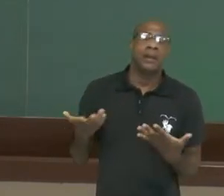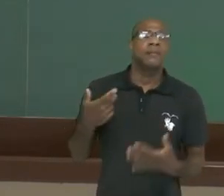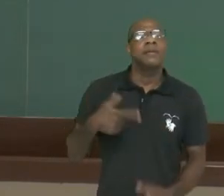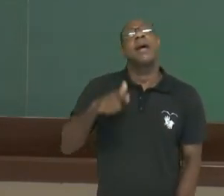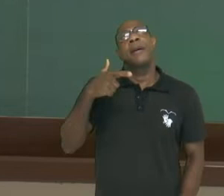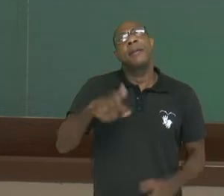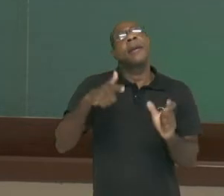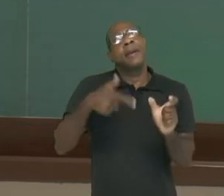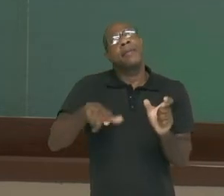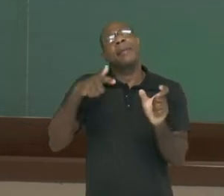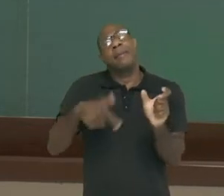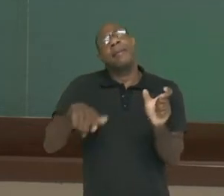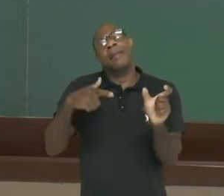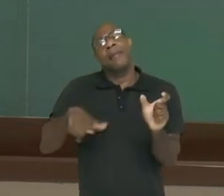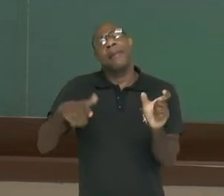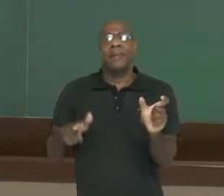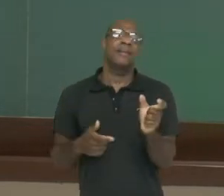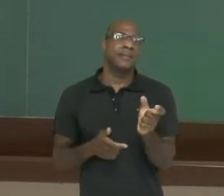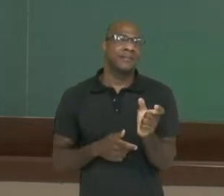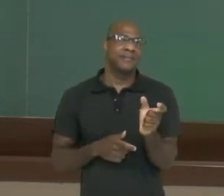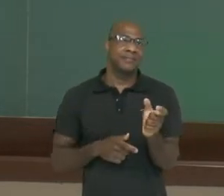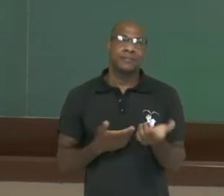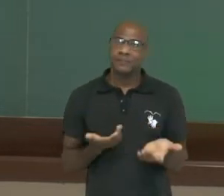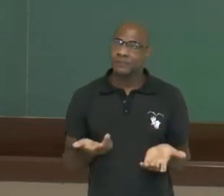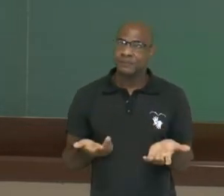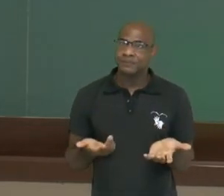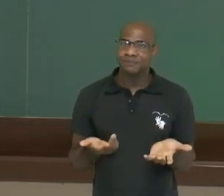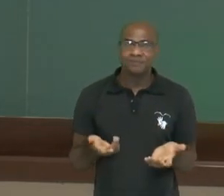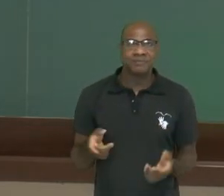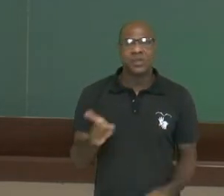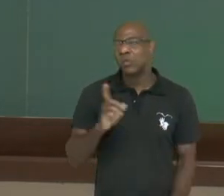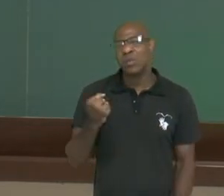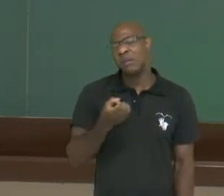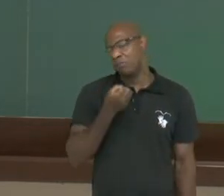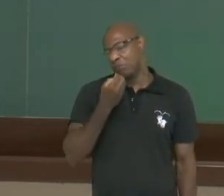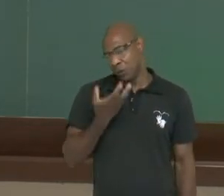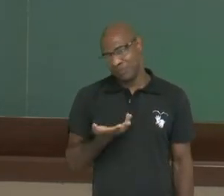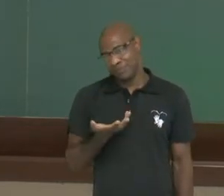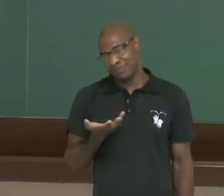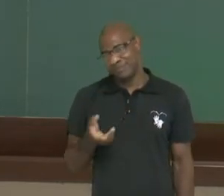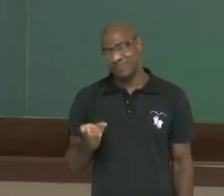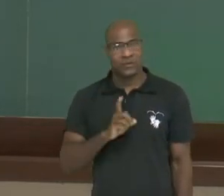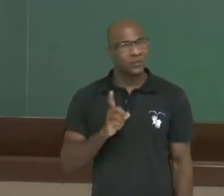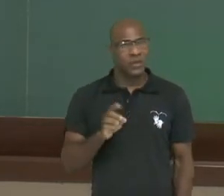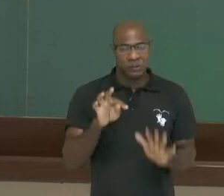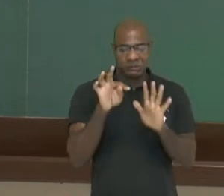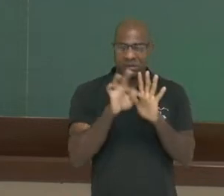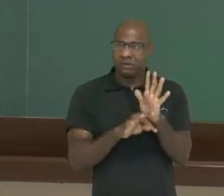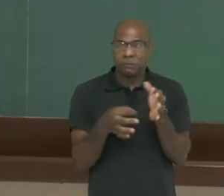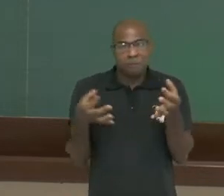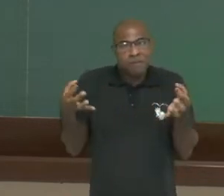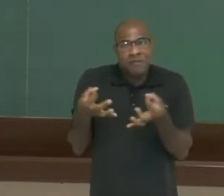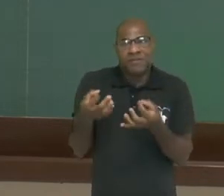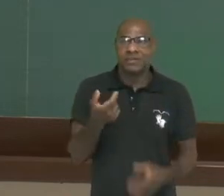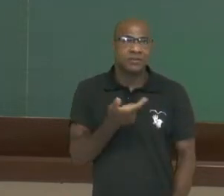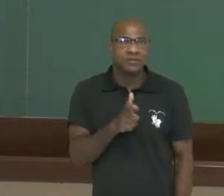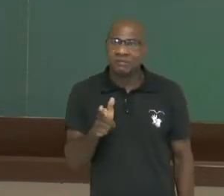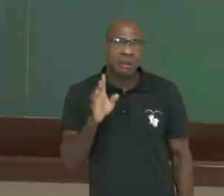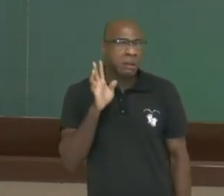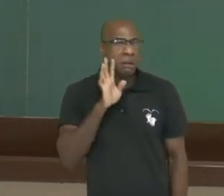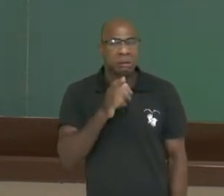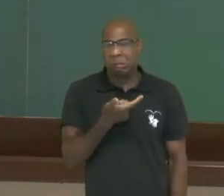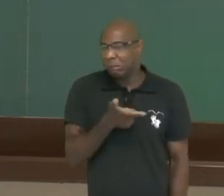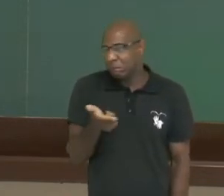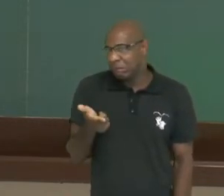aluno, repetindo. Não fica um texto bom. Não fica um texto legal, né? Fica um